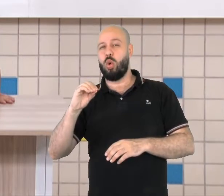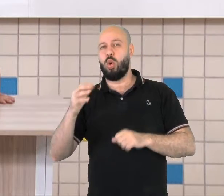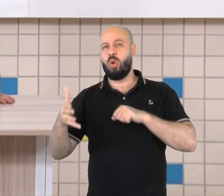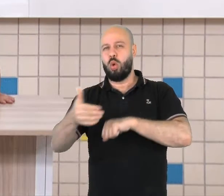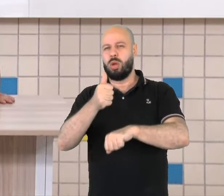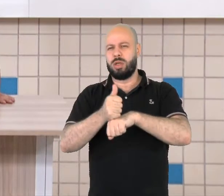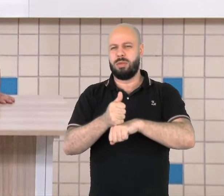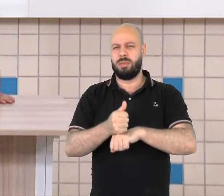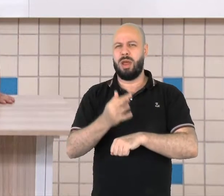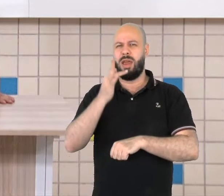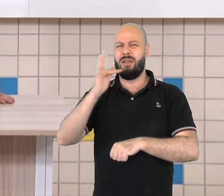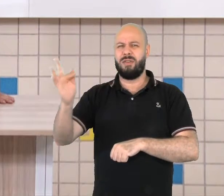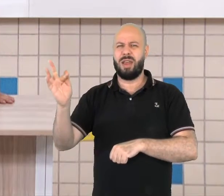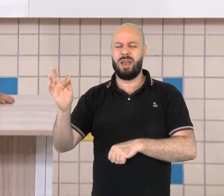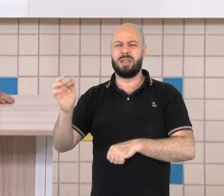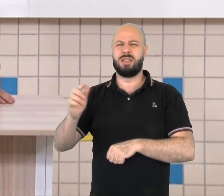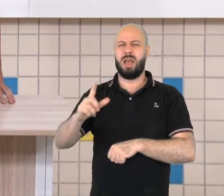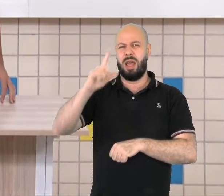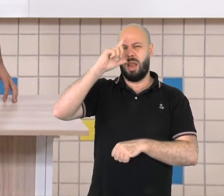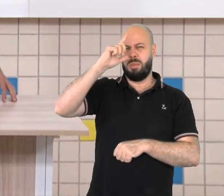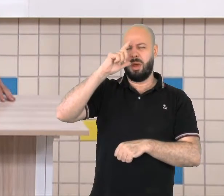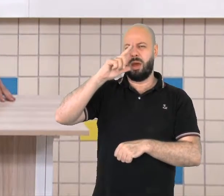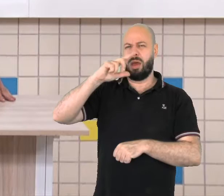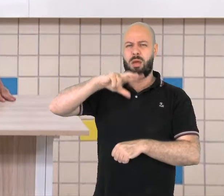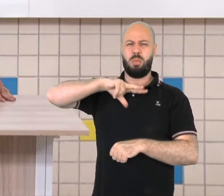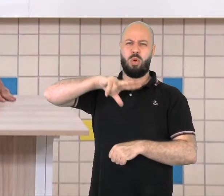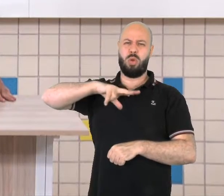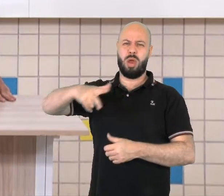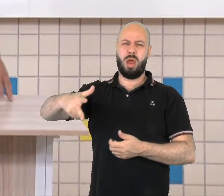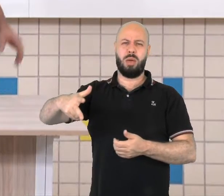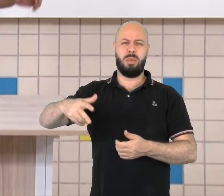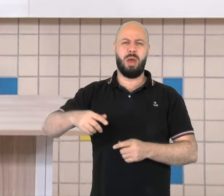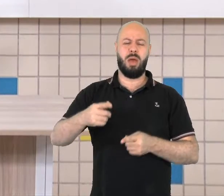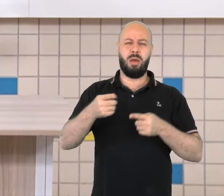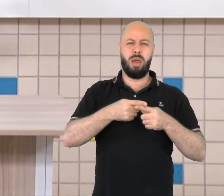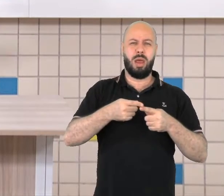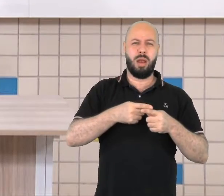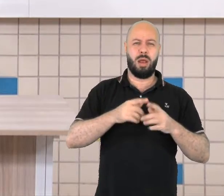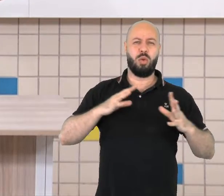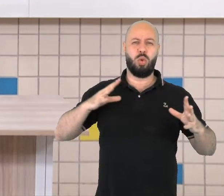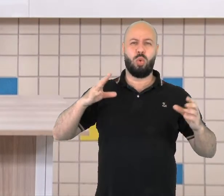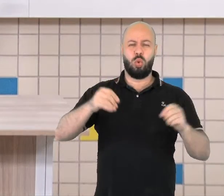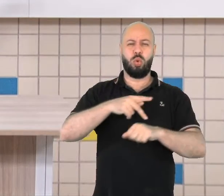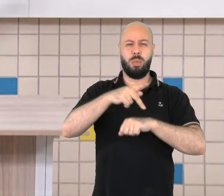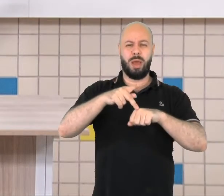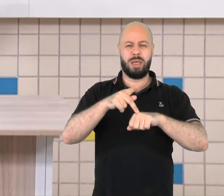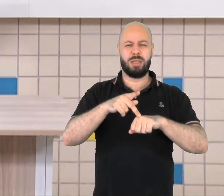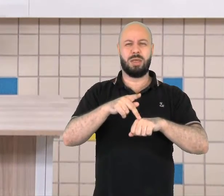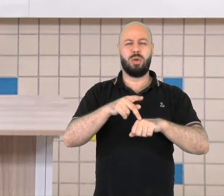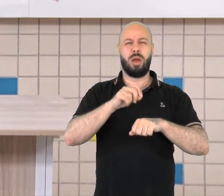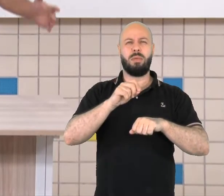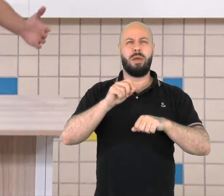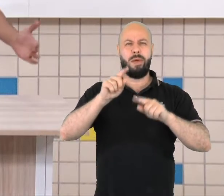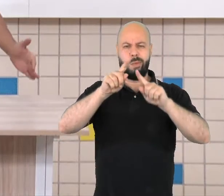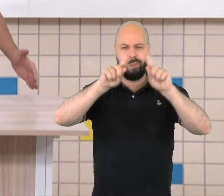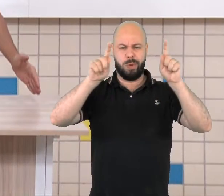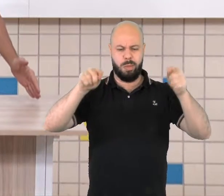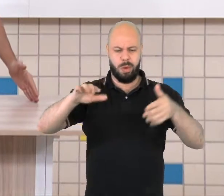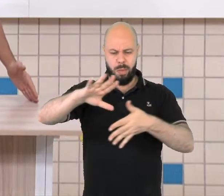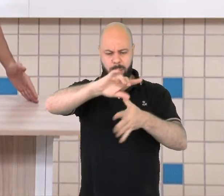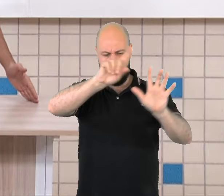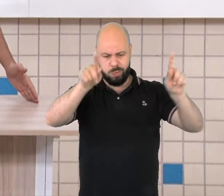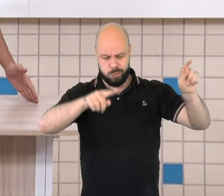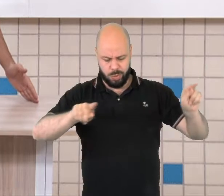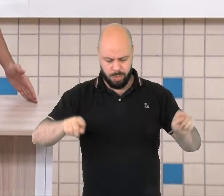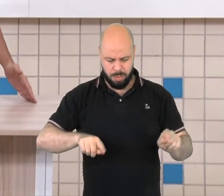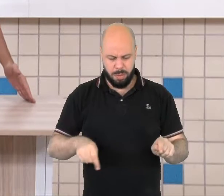França, Alemanha, Portugal, Inglaterra, todos os representantes pegaram o mapa da África,